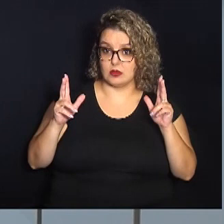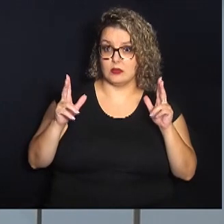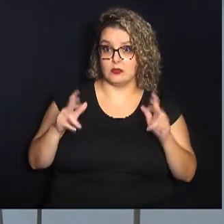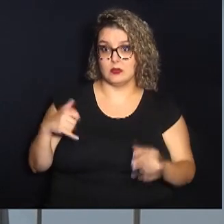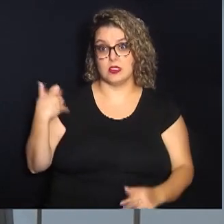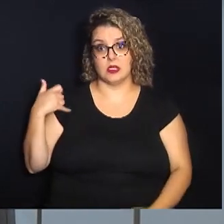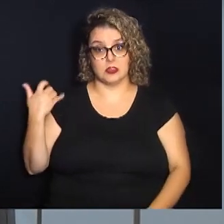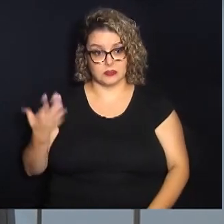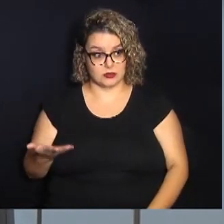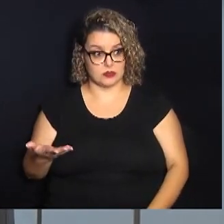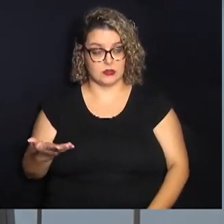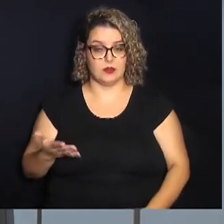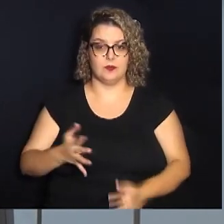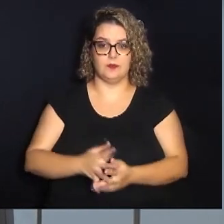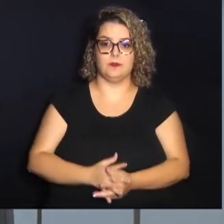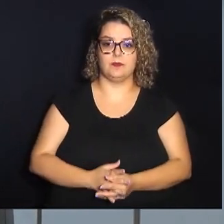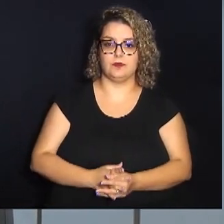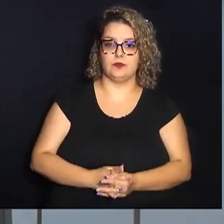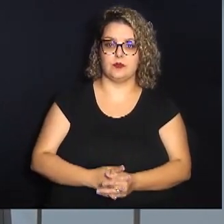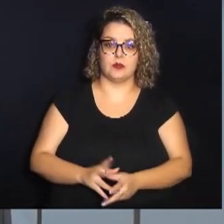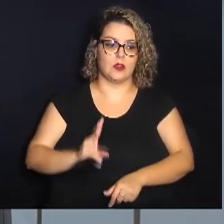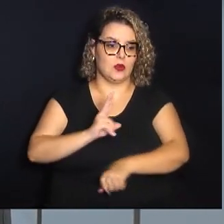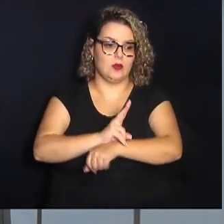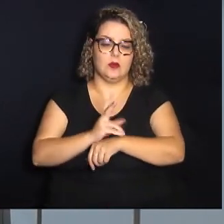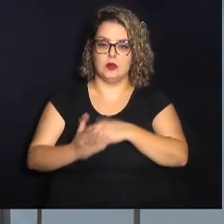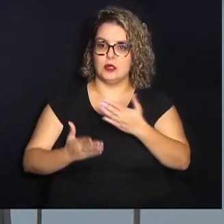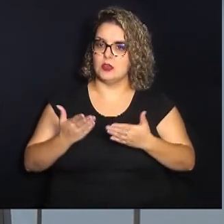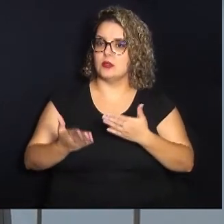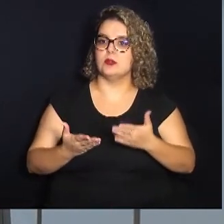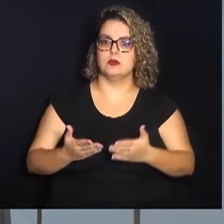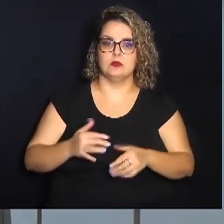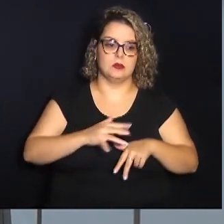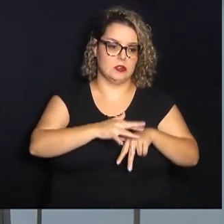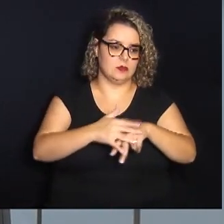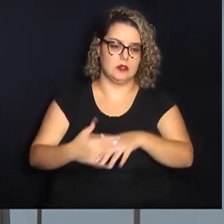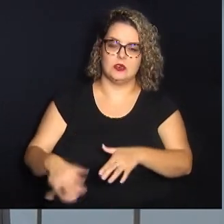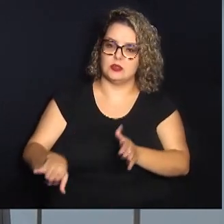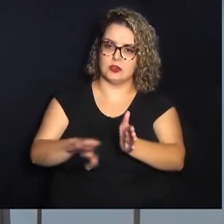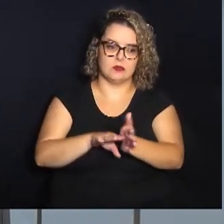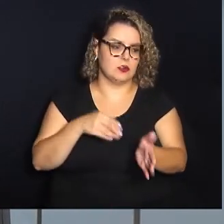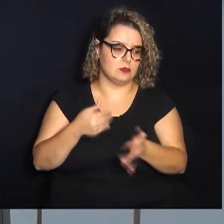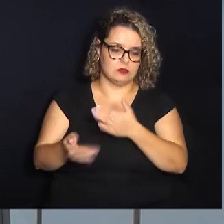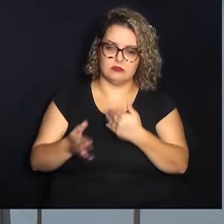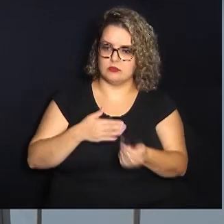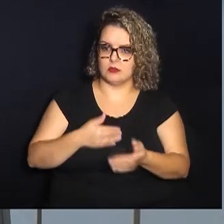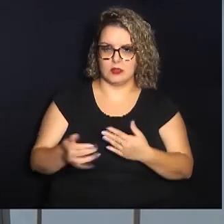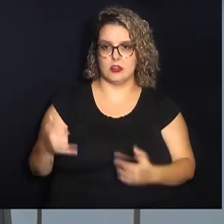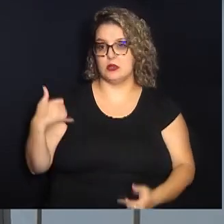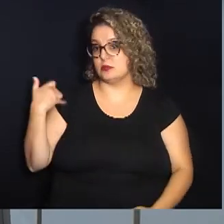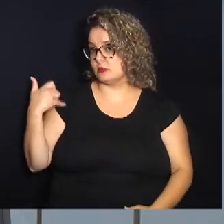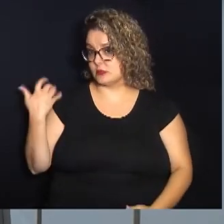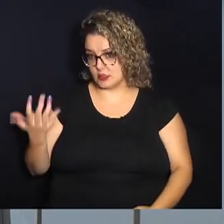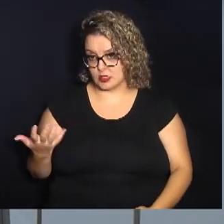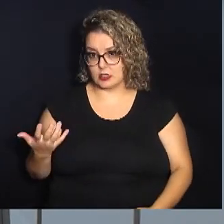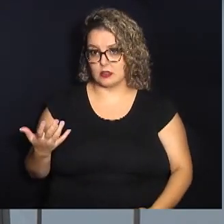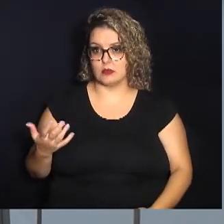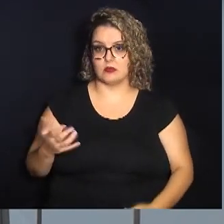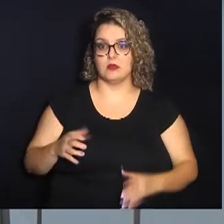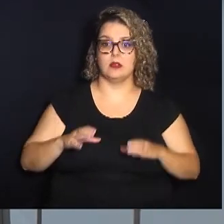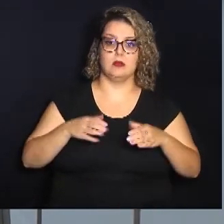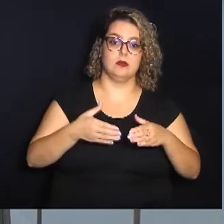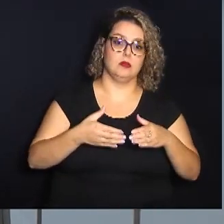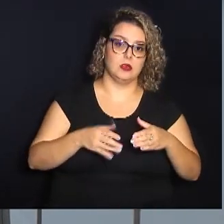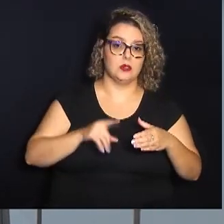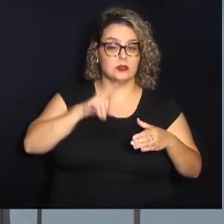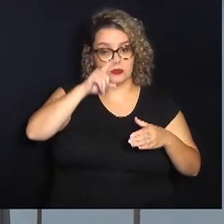etária. Os cuidados, né? Todo paciente que chega, independente da idade, ele vai passar por uma classificação de risco,